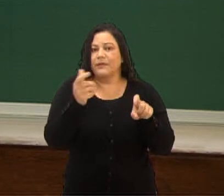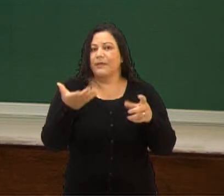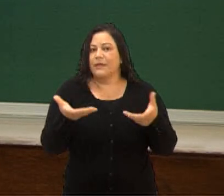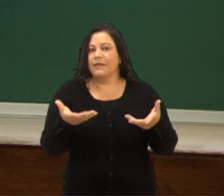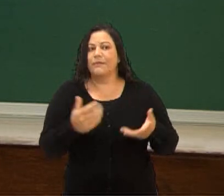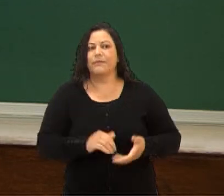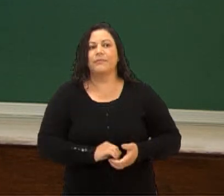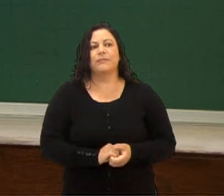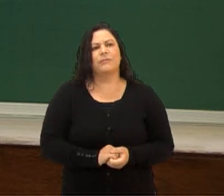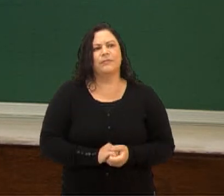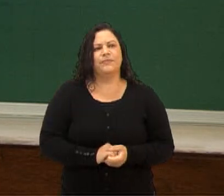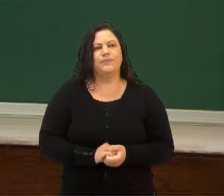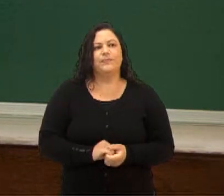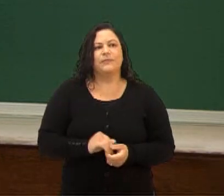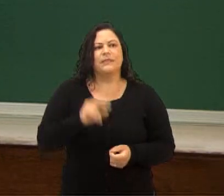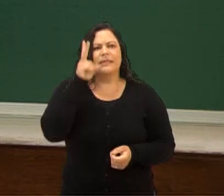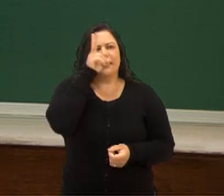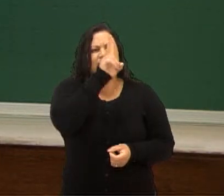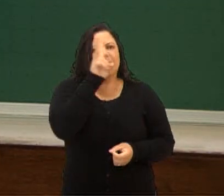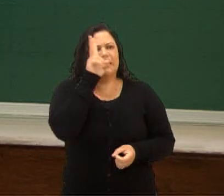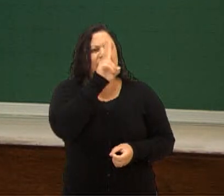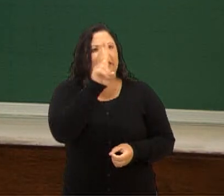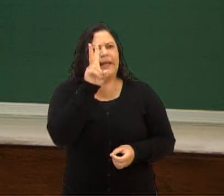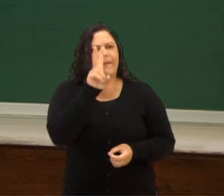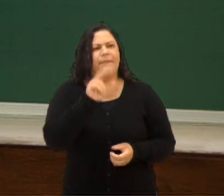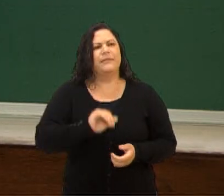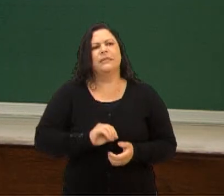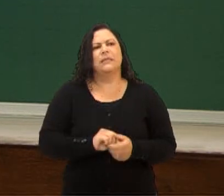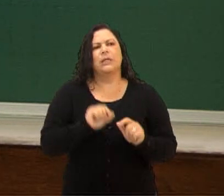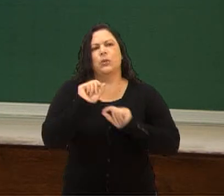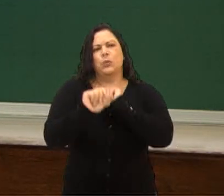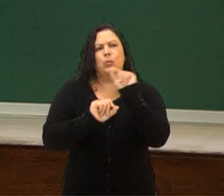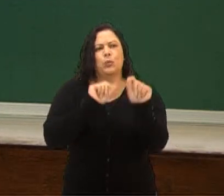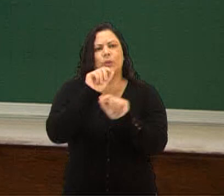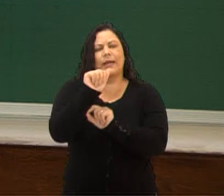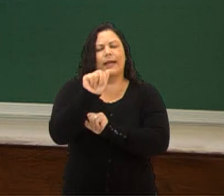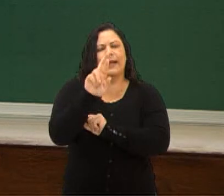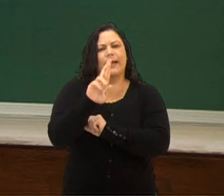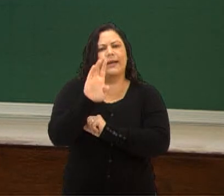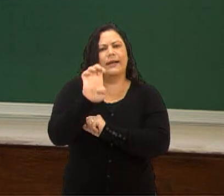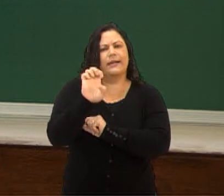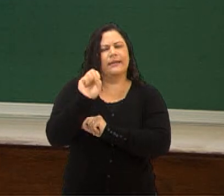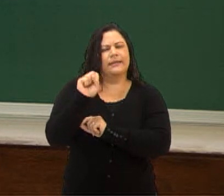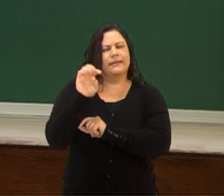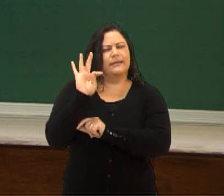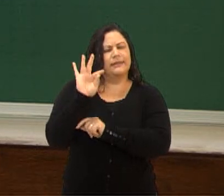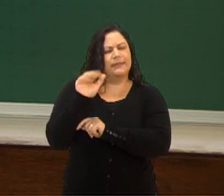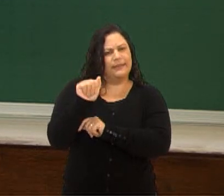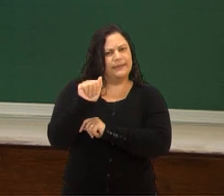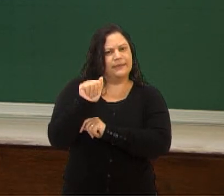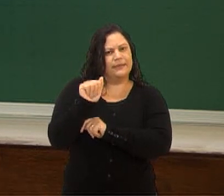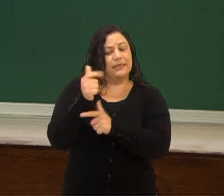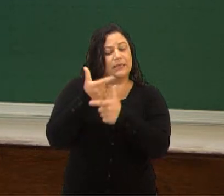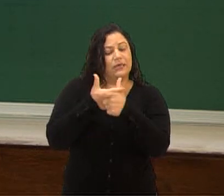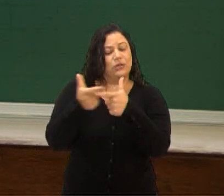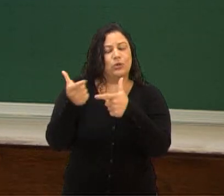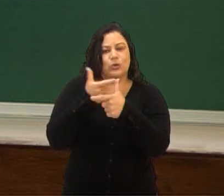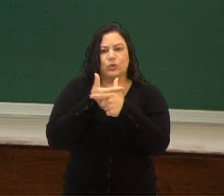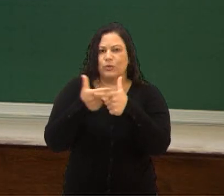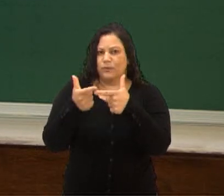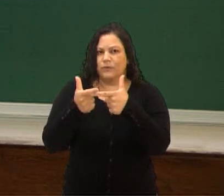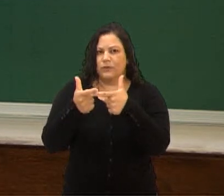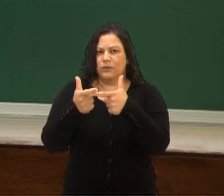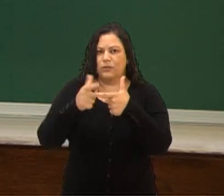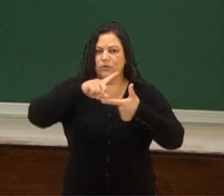então, que a aresta do nosso prisma lá, a aresta que divide o